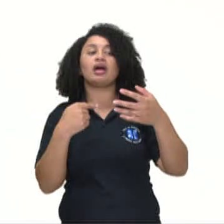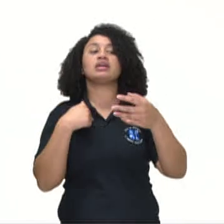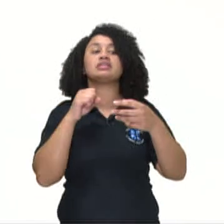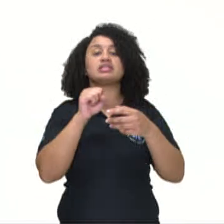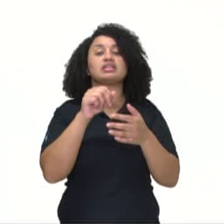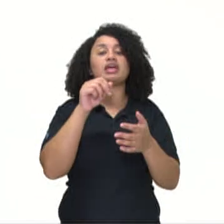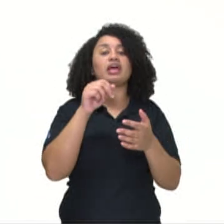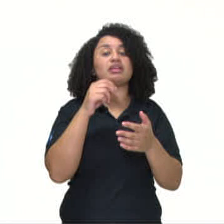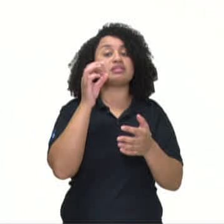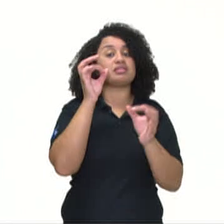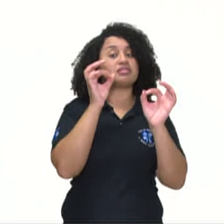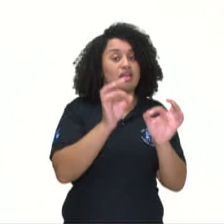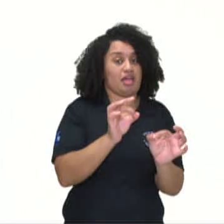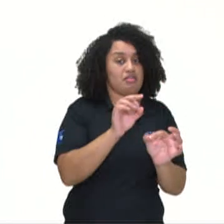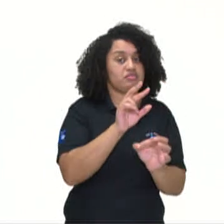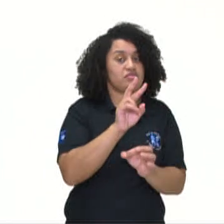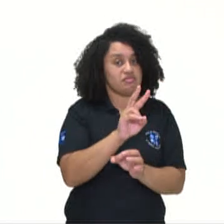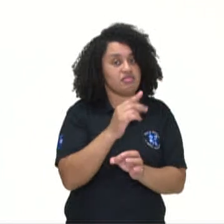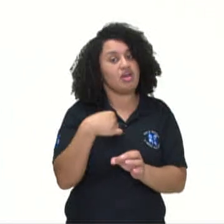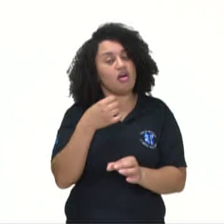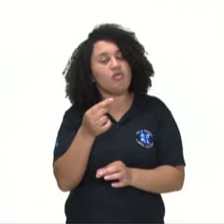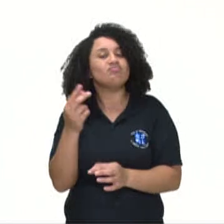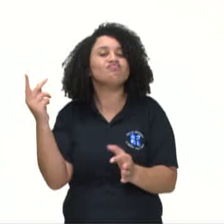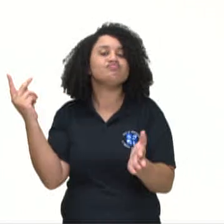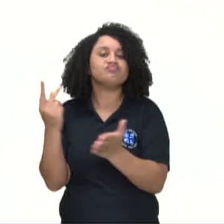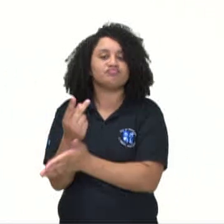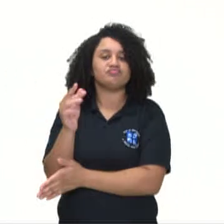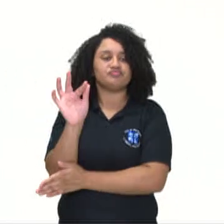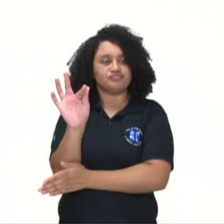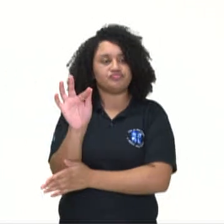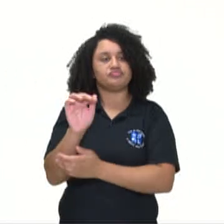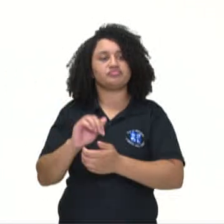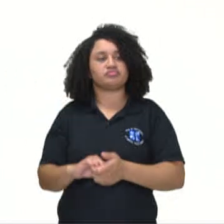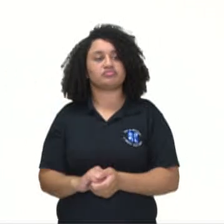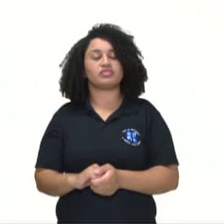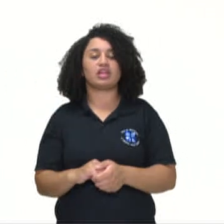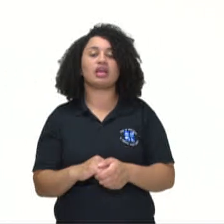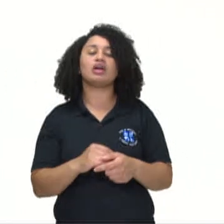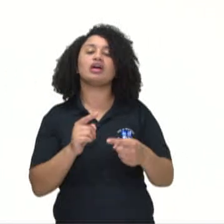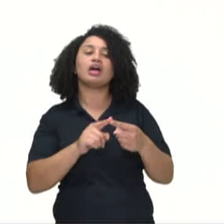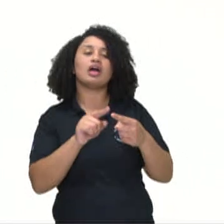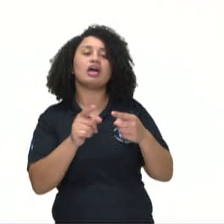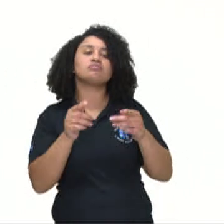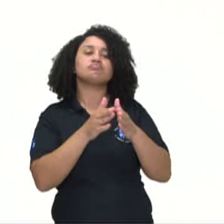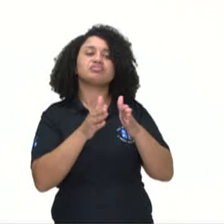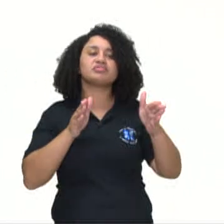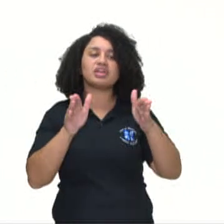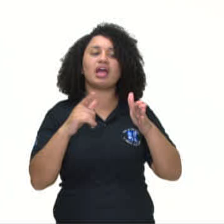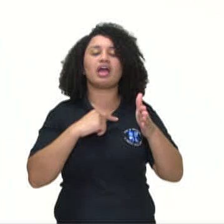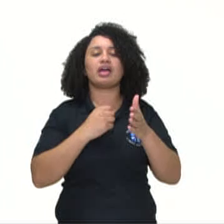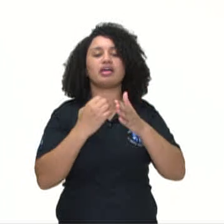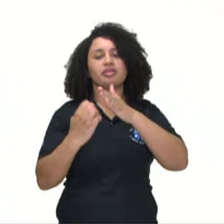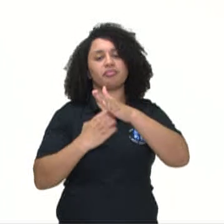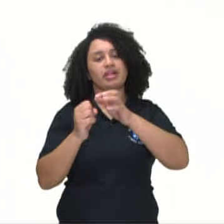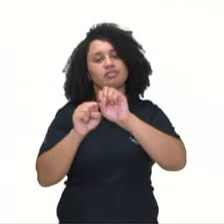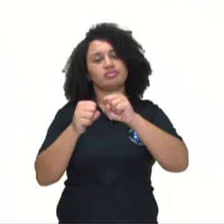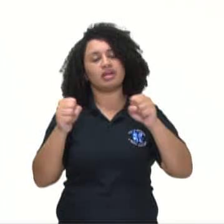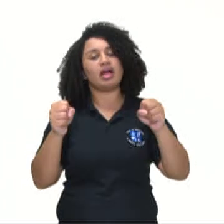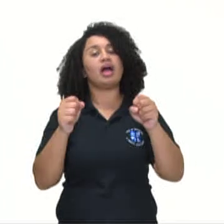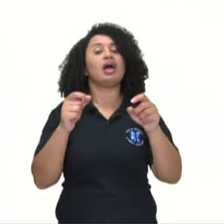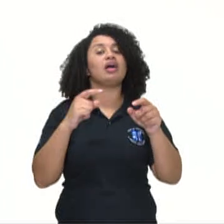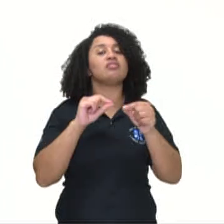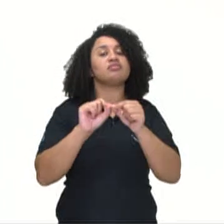falso. Primeira frase. É o período que, além dos produtos, ações de grandes empresas tornaram-se